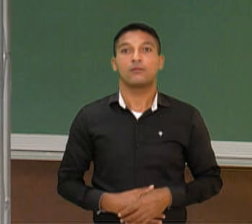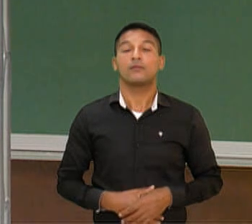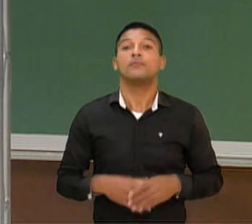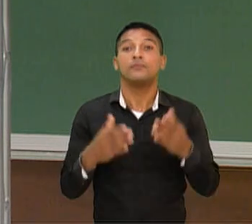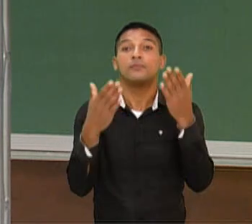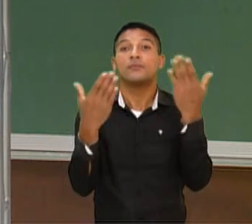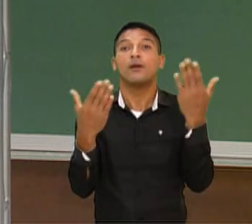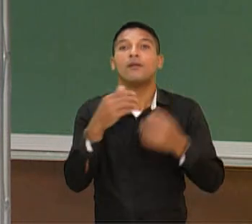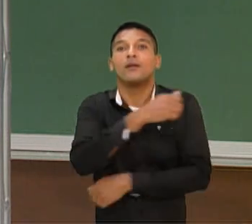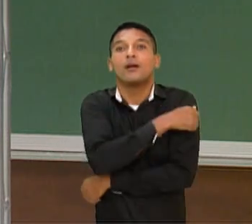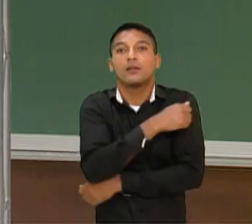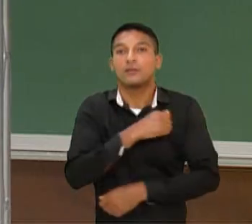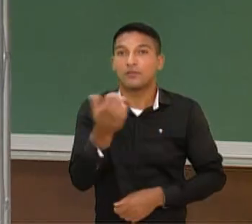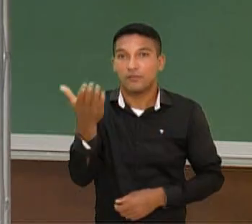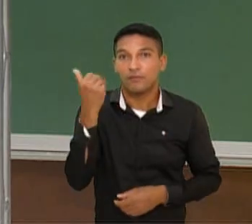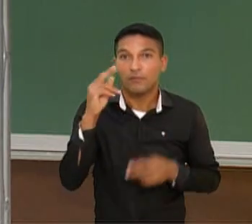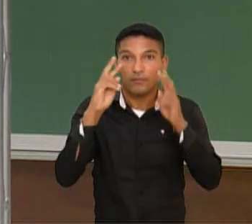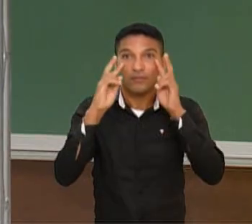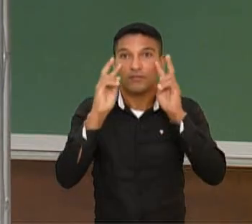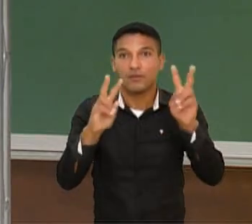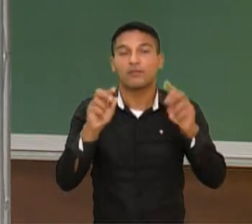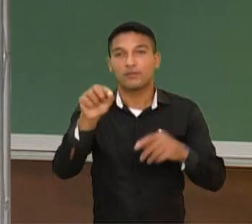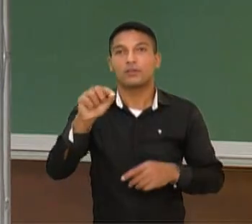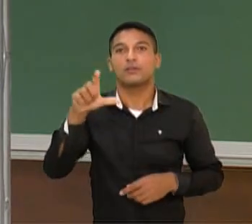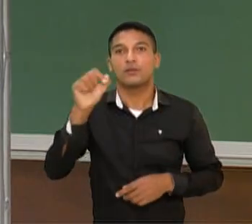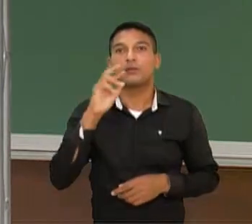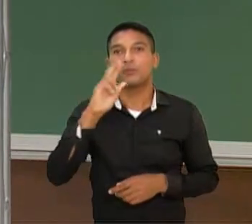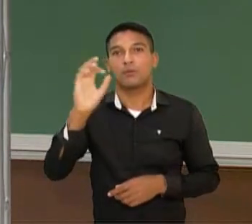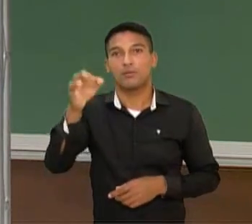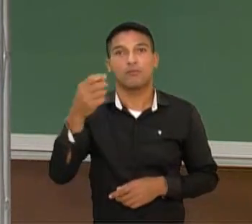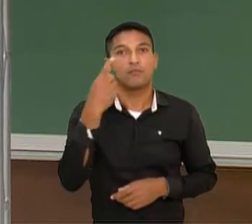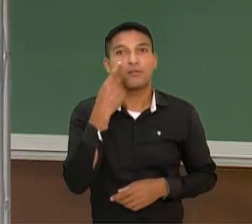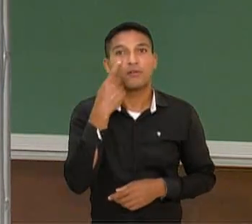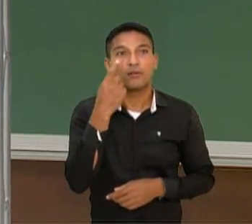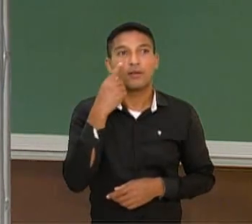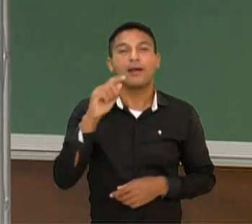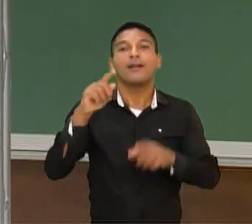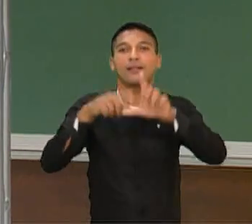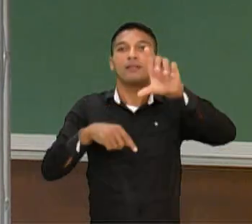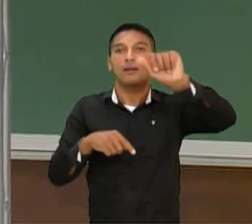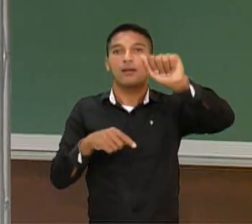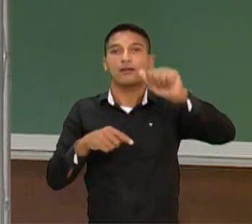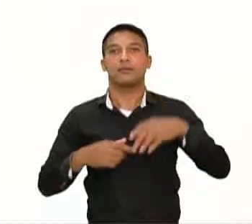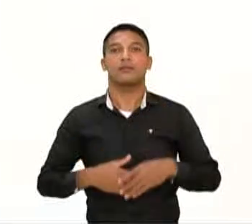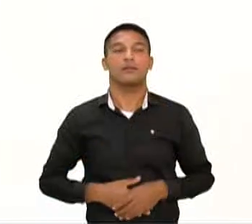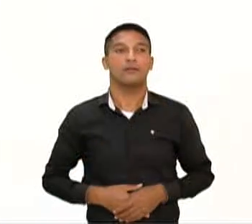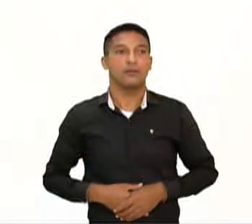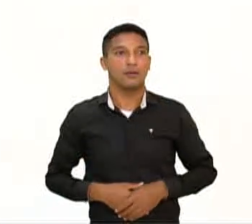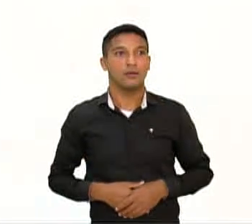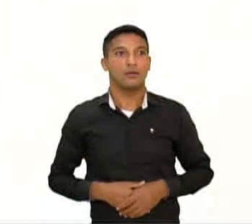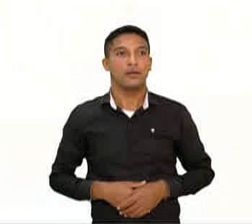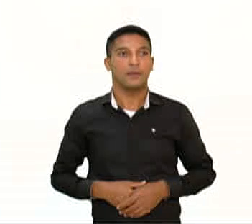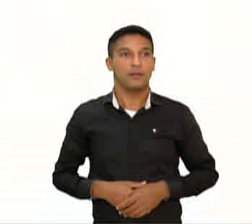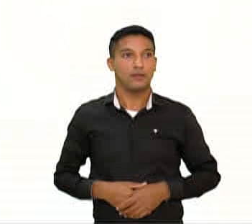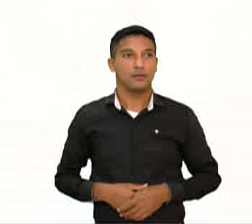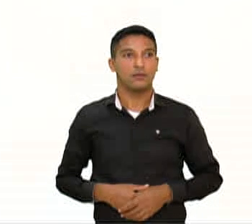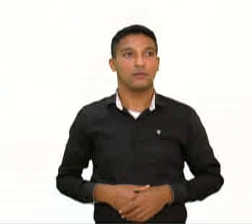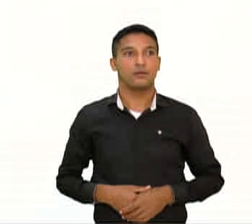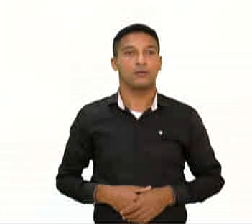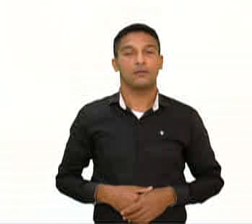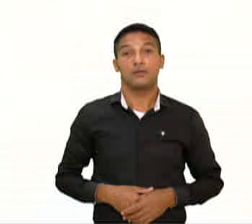E aí, alunos, vamos ver então efetivamente se vocês marcaram a alternativa correta, que era a letra A. Apesar de colocar-se